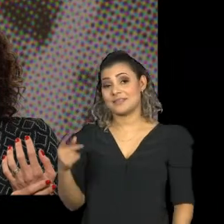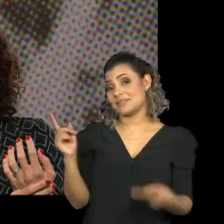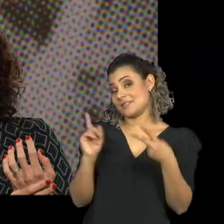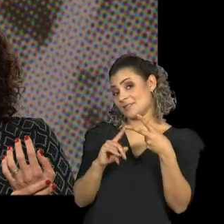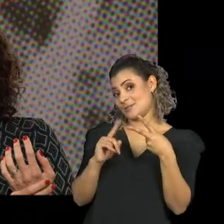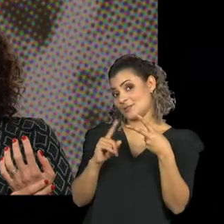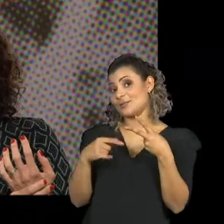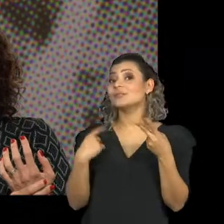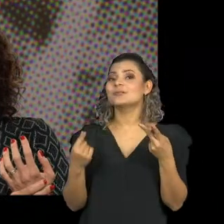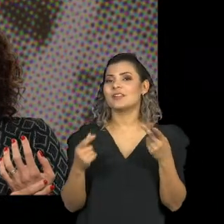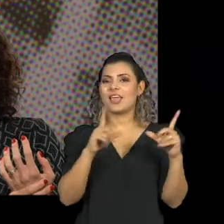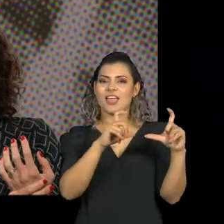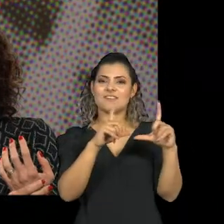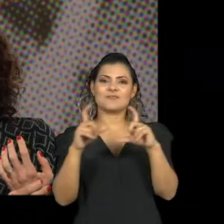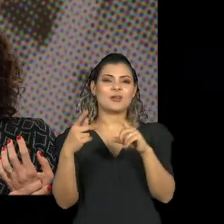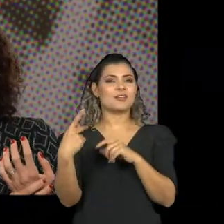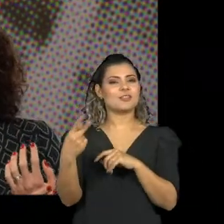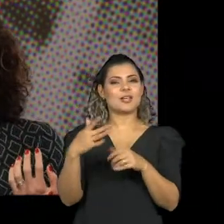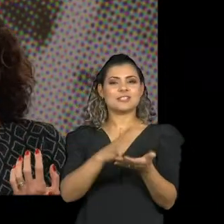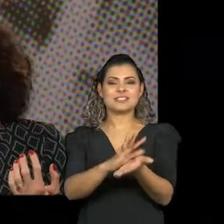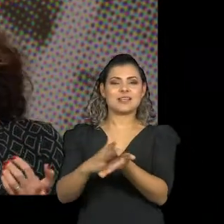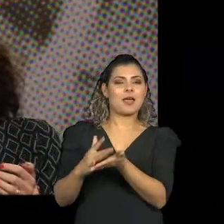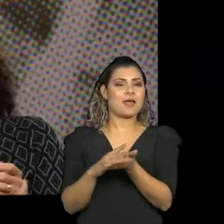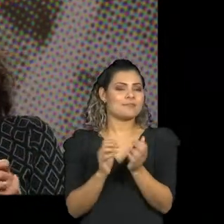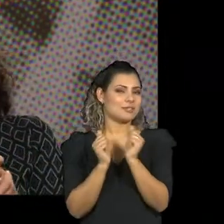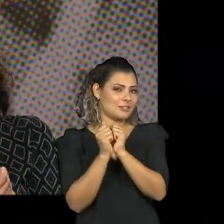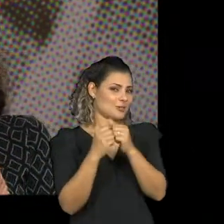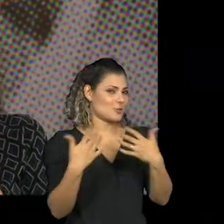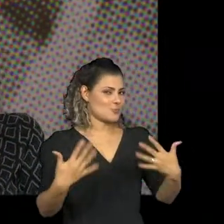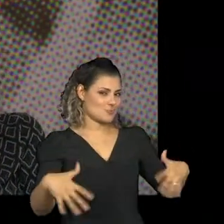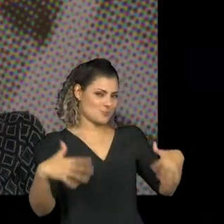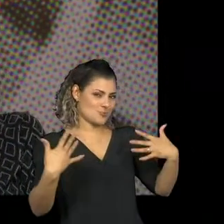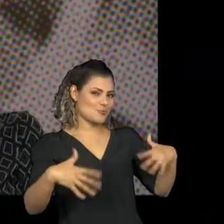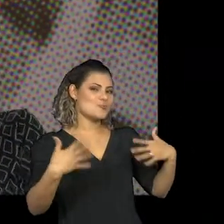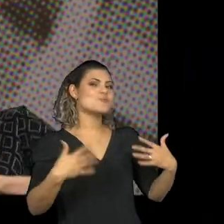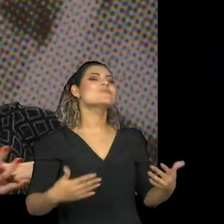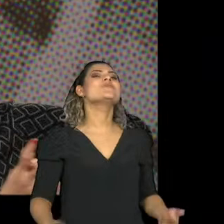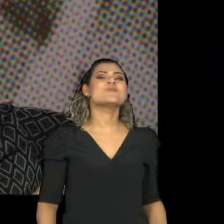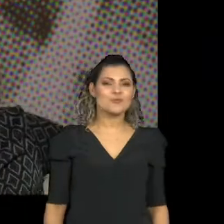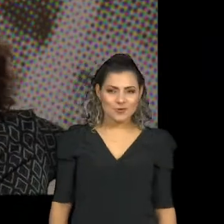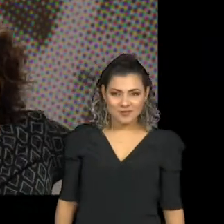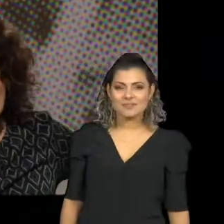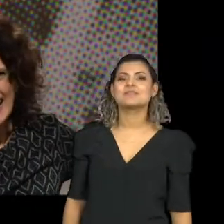são as nossas rodas de samba, que não é para qualquer um.